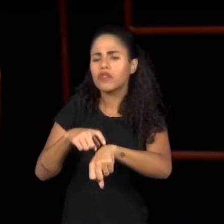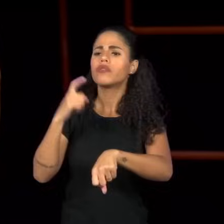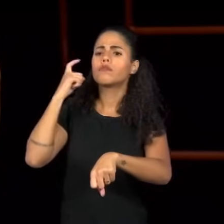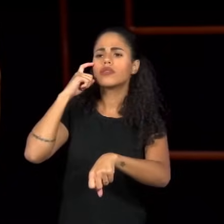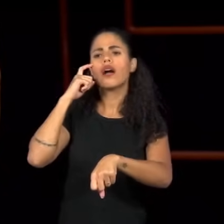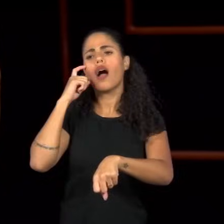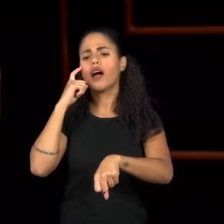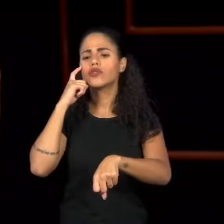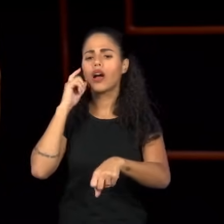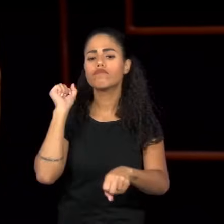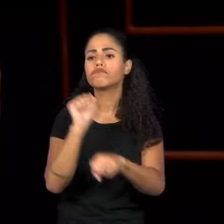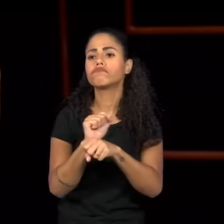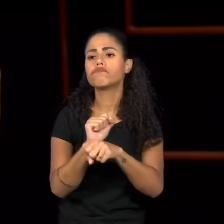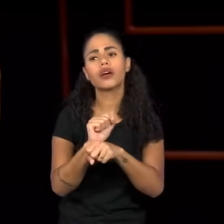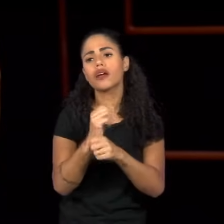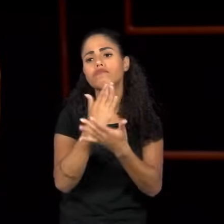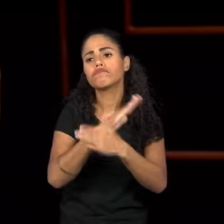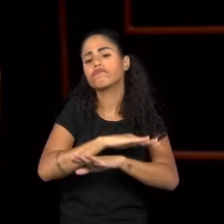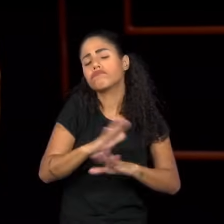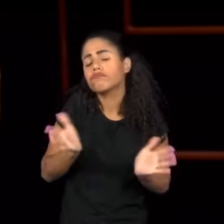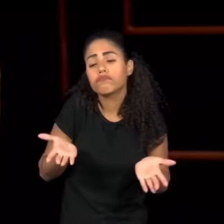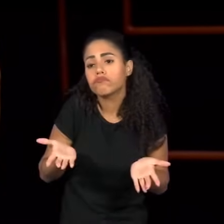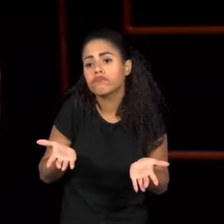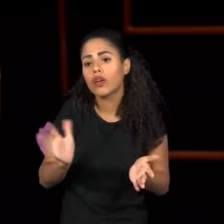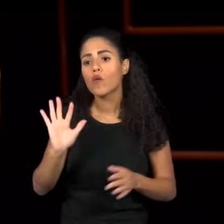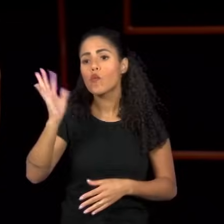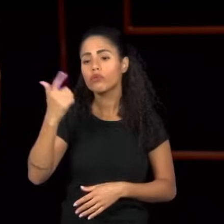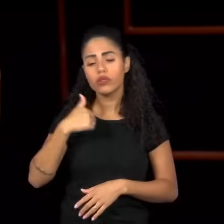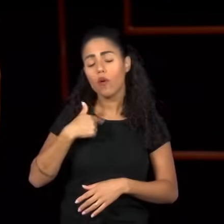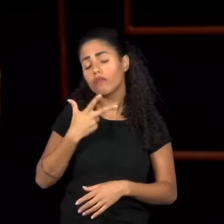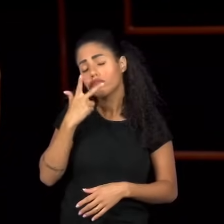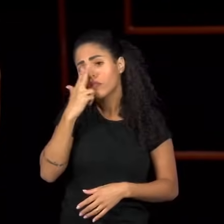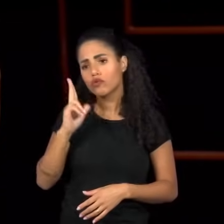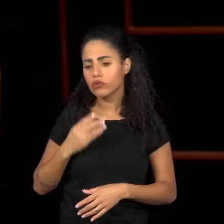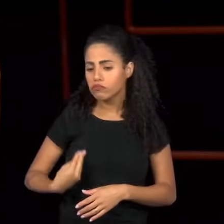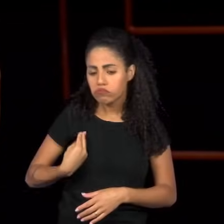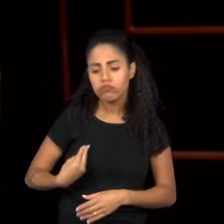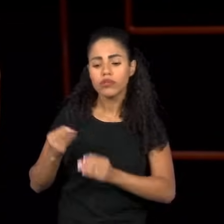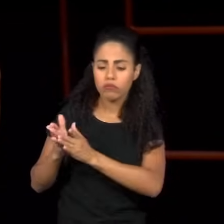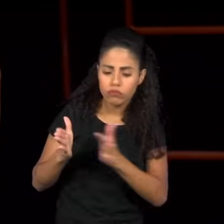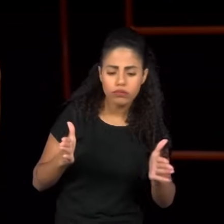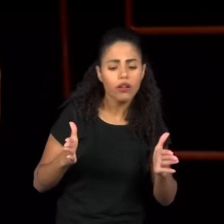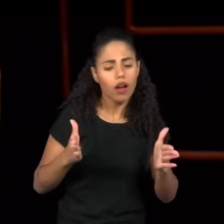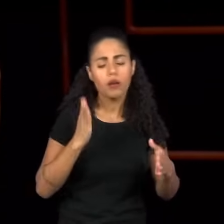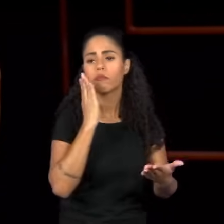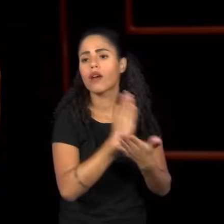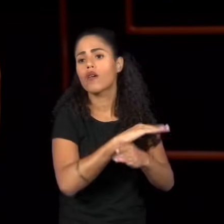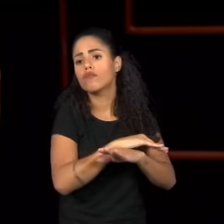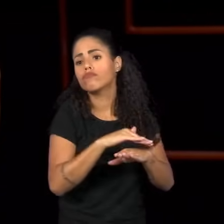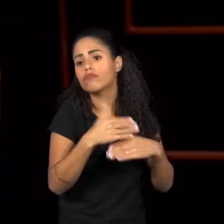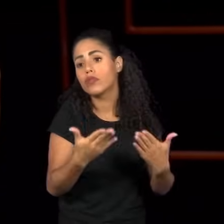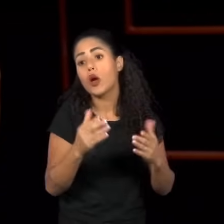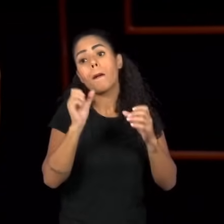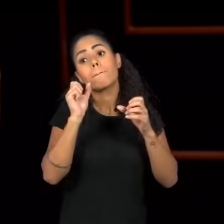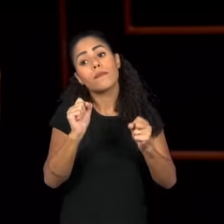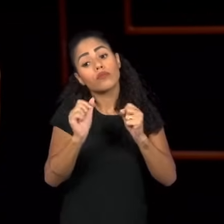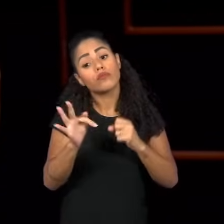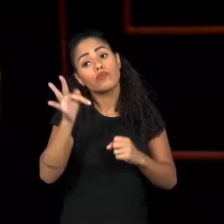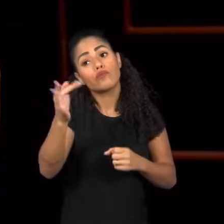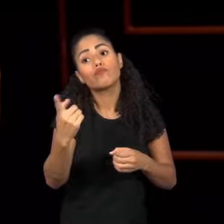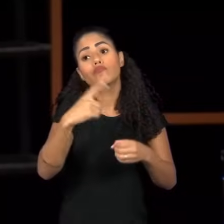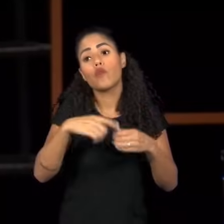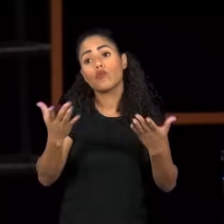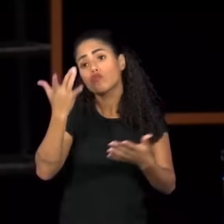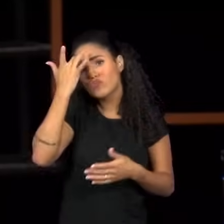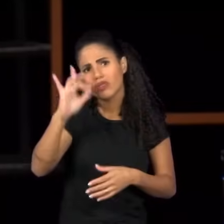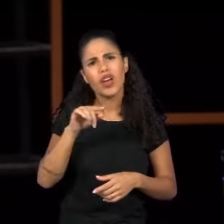que encerrei. Encerrei isso de alguma forma. Não sei, pode ser até que volte, não sei, mas... Você é